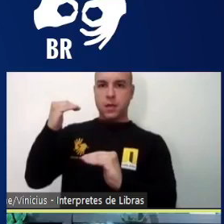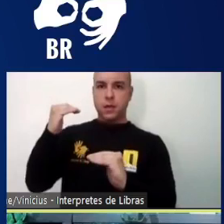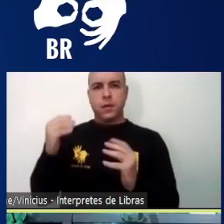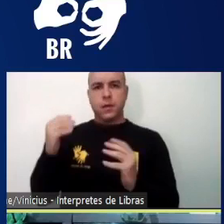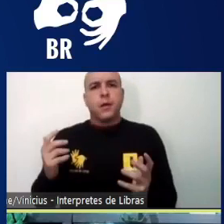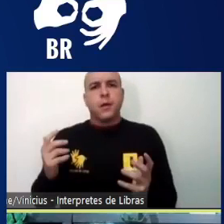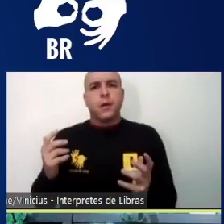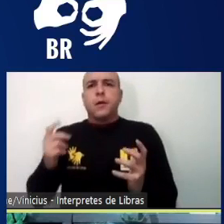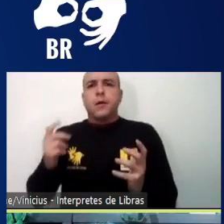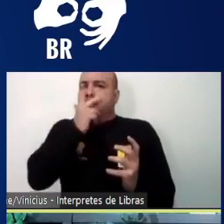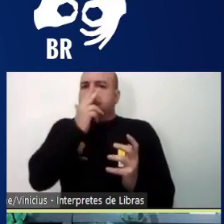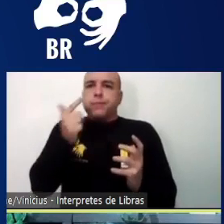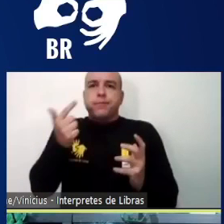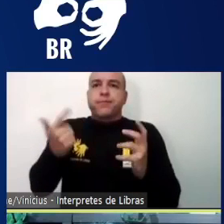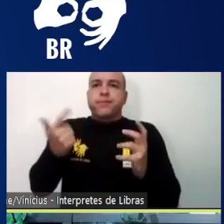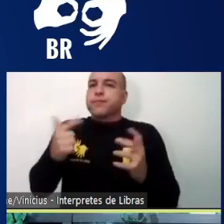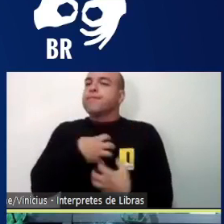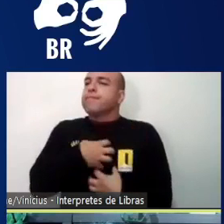bem.